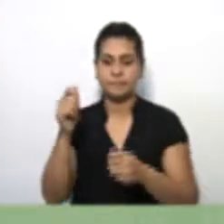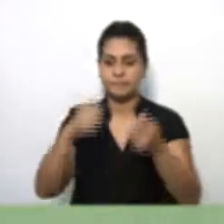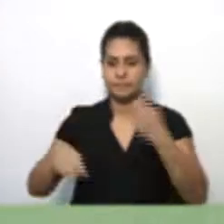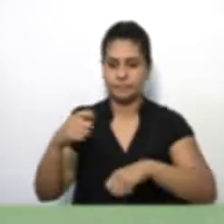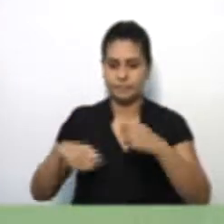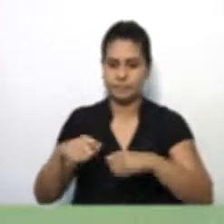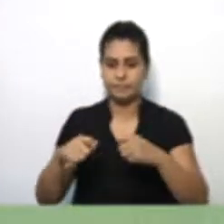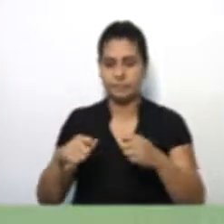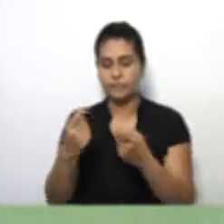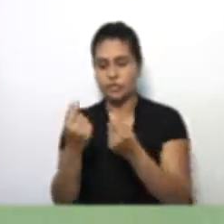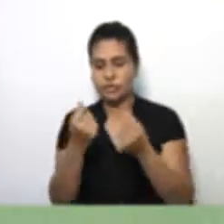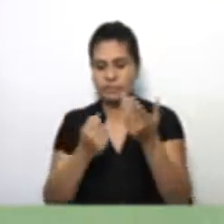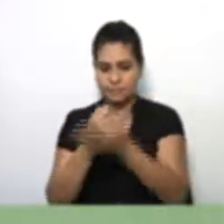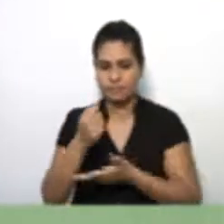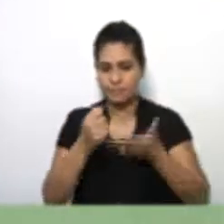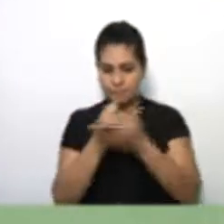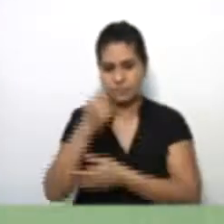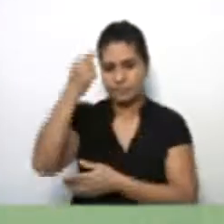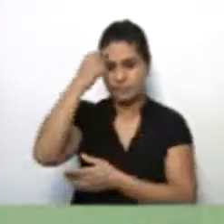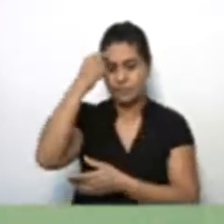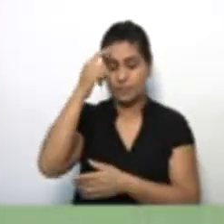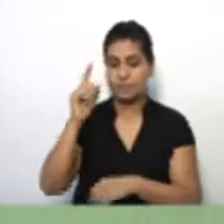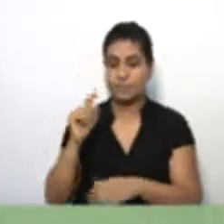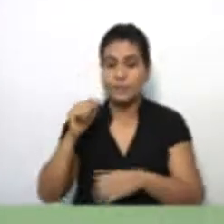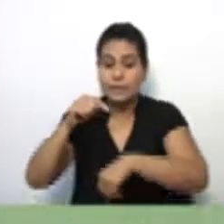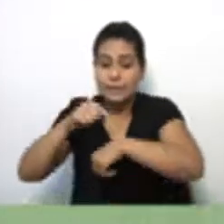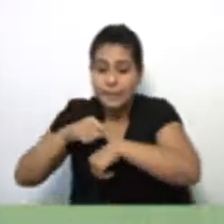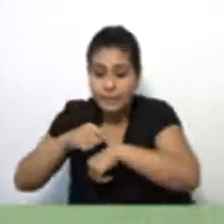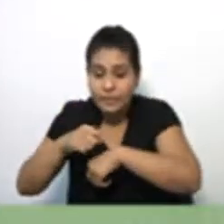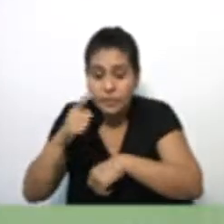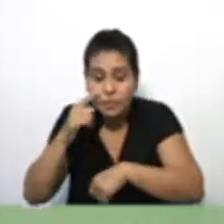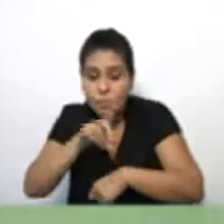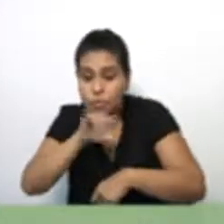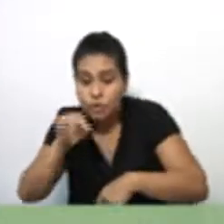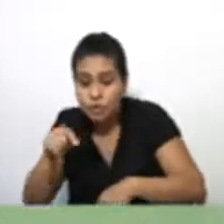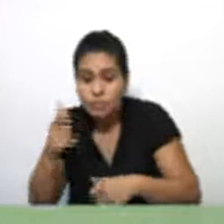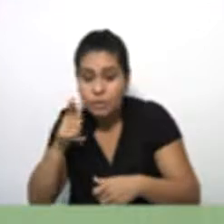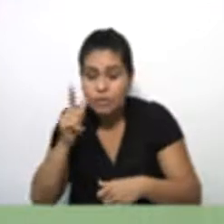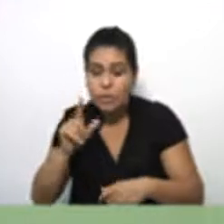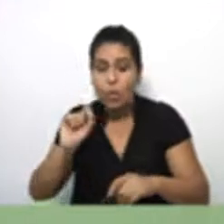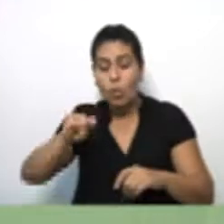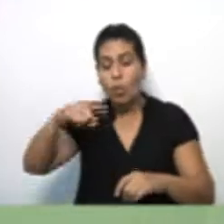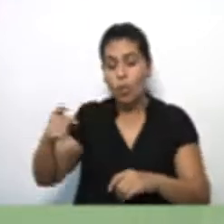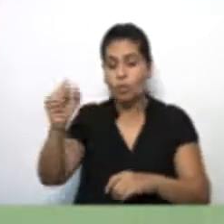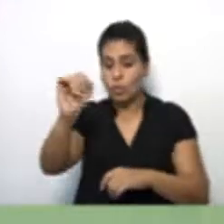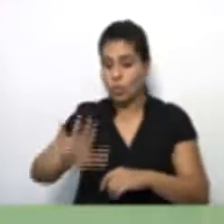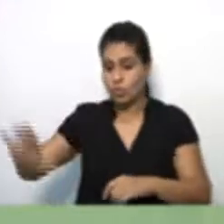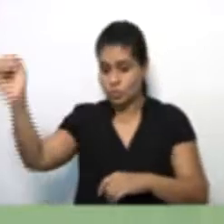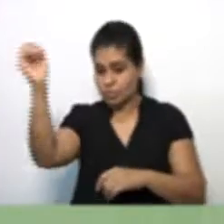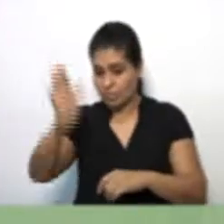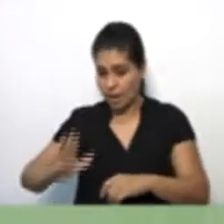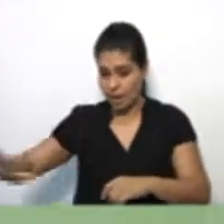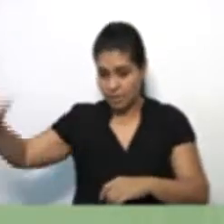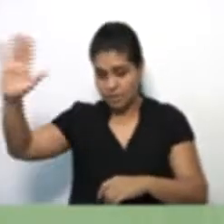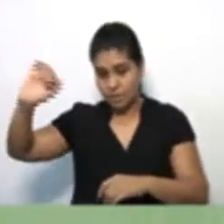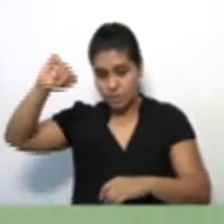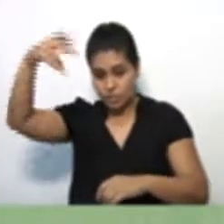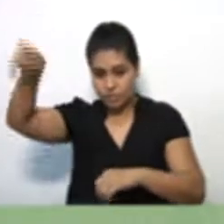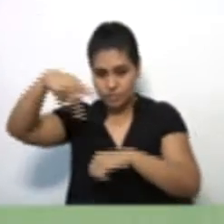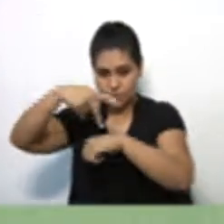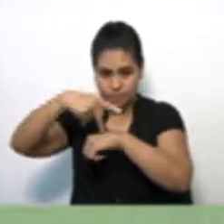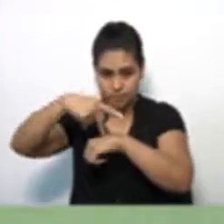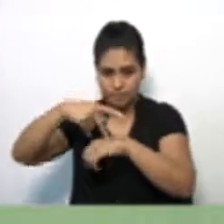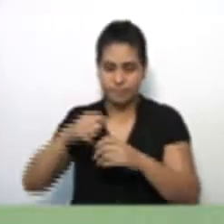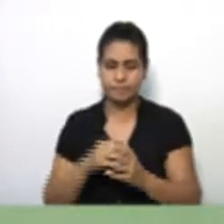financeiro básico, pensamento com base na previsão, planejamento orientado para o exterior e administração estratégica. Vamos ver cada um